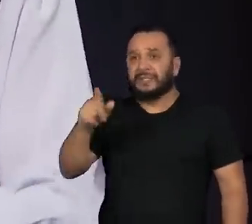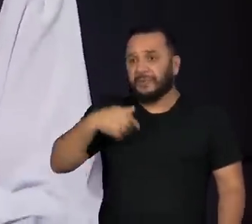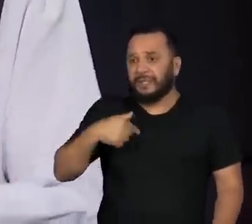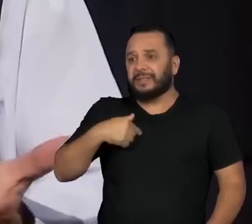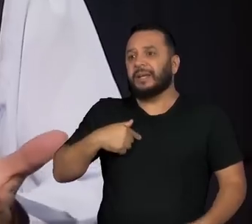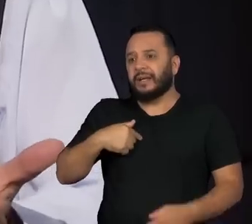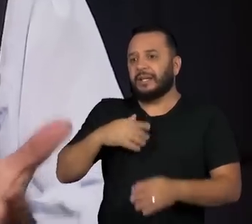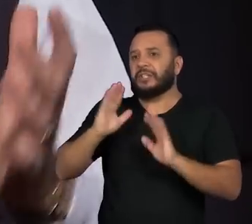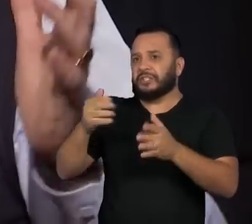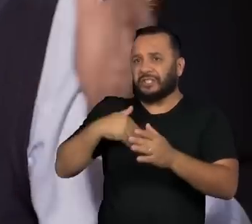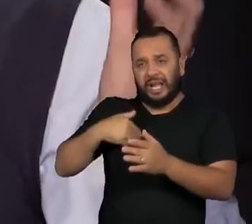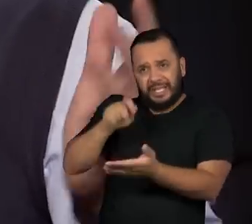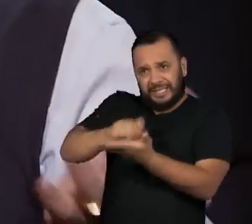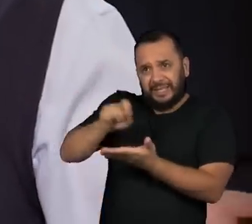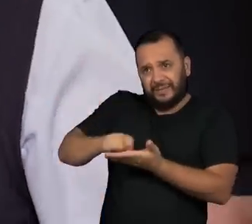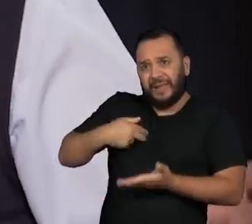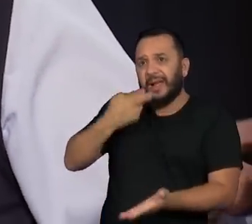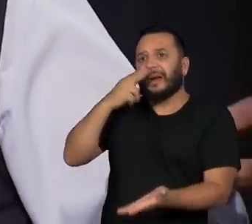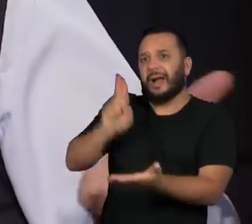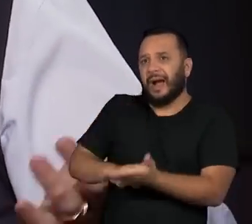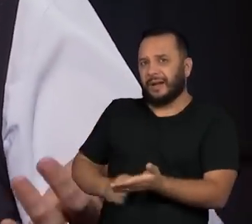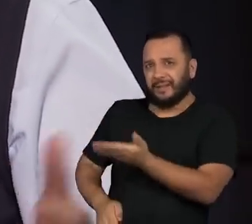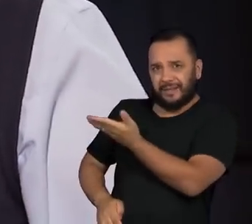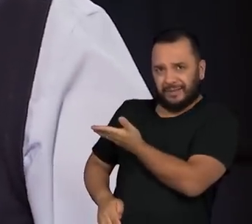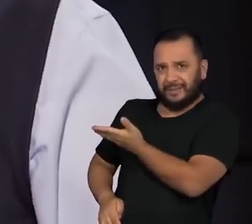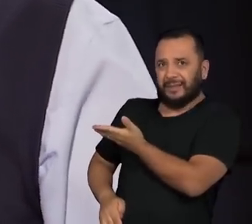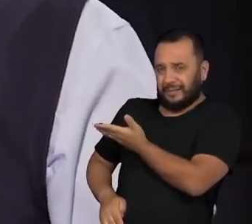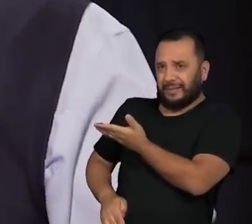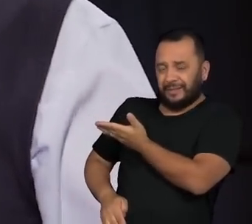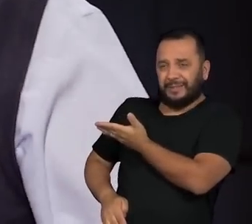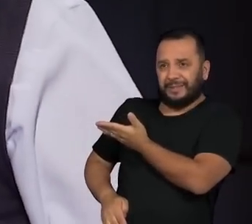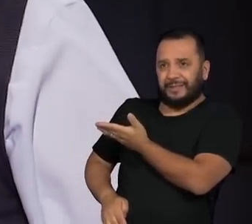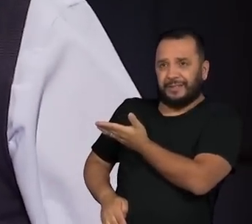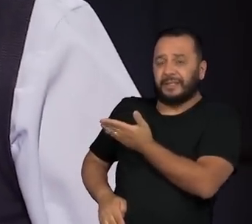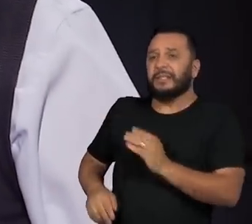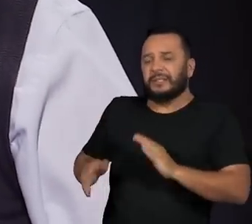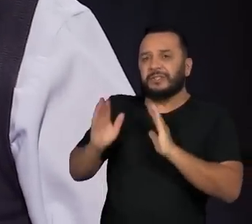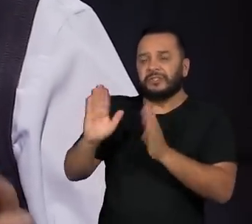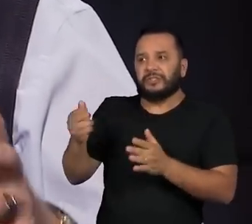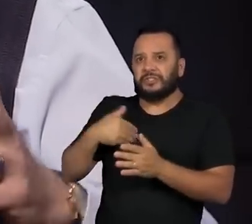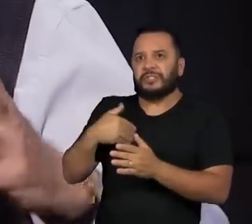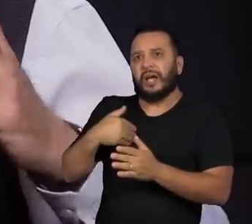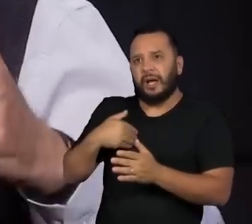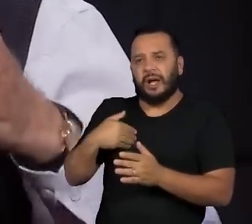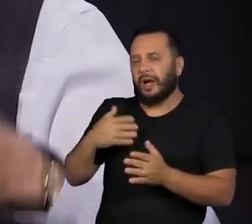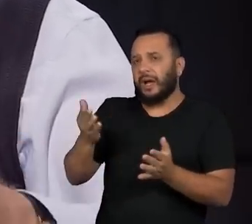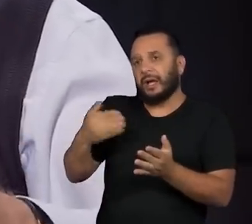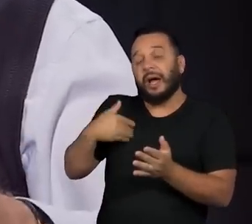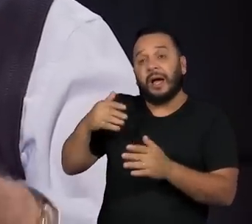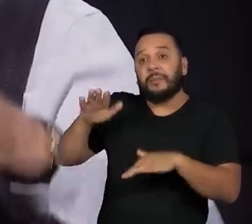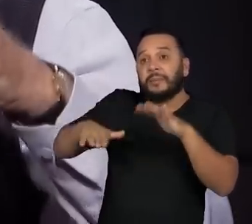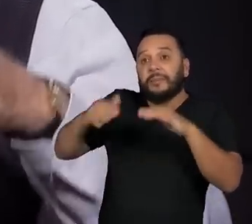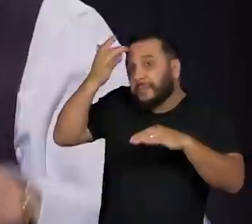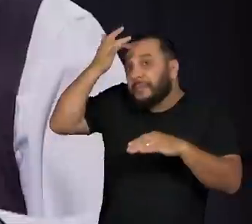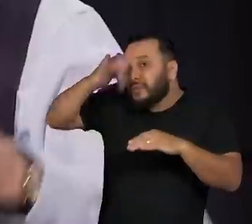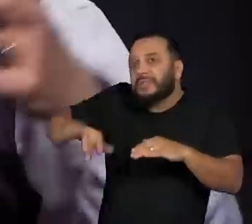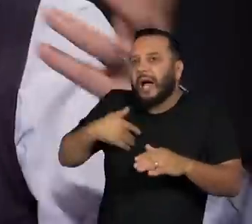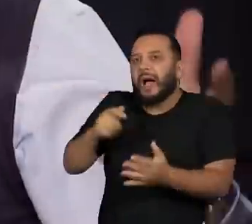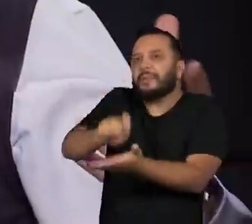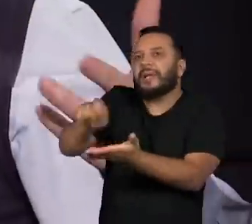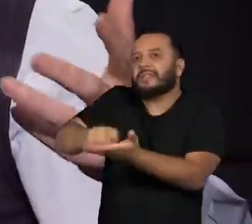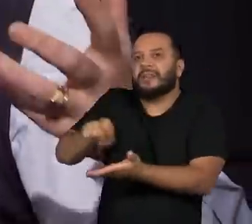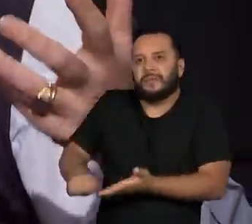Jamais ninguém sabe o que você escreveu não precisa saber o que é não precisa saber nada isso é uma conversa entre eu e meu interlocutor agora se alguém sabe disso E se alguém